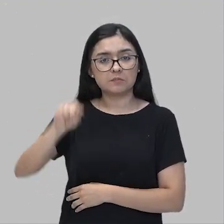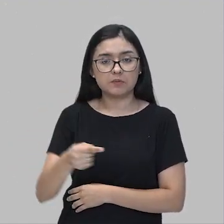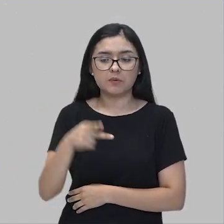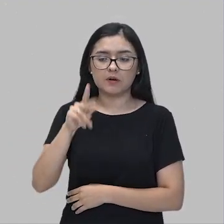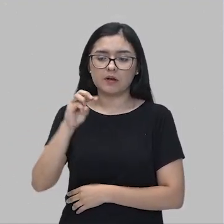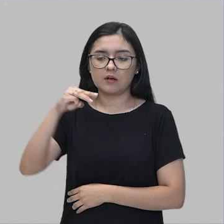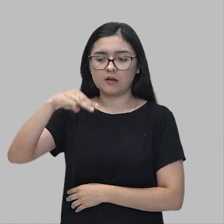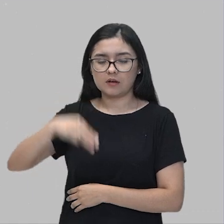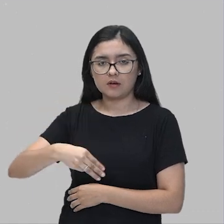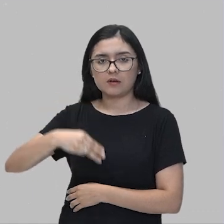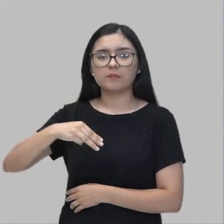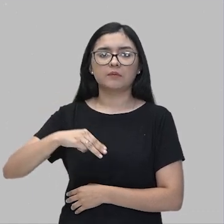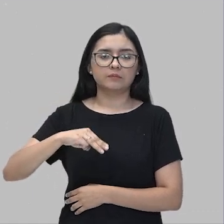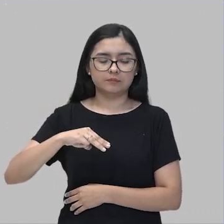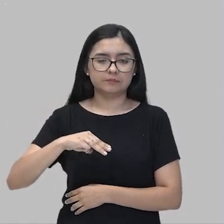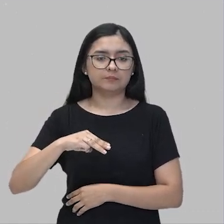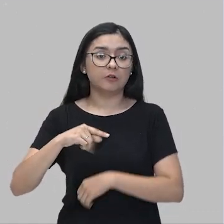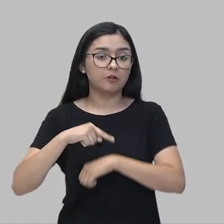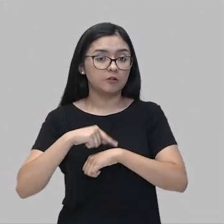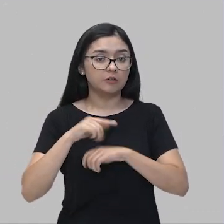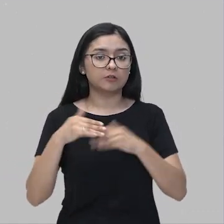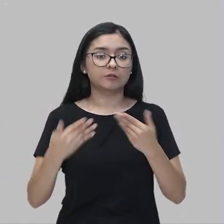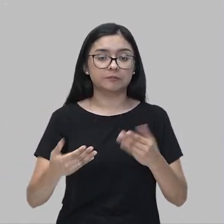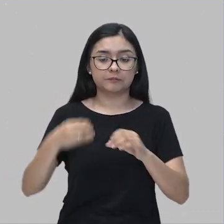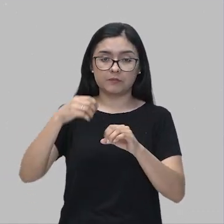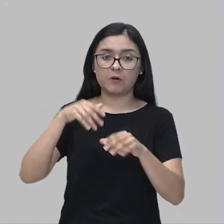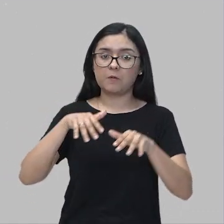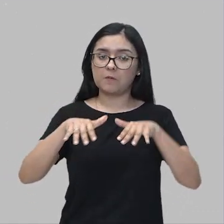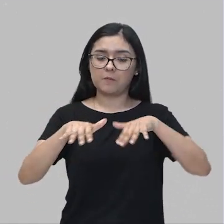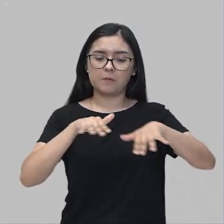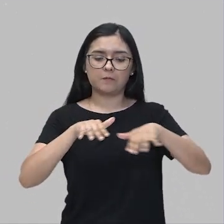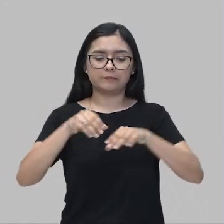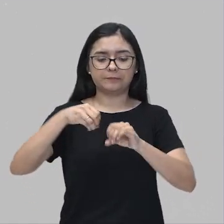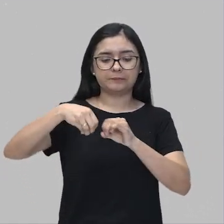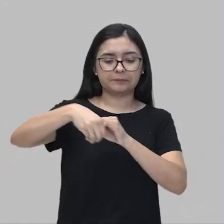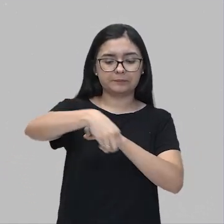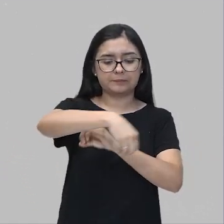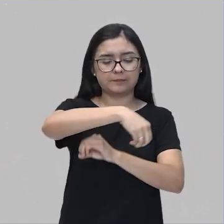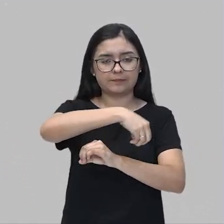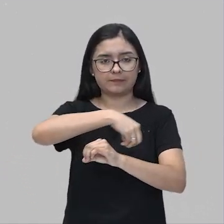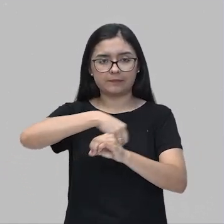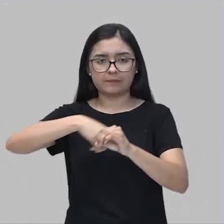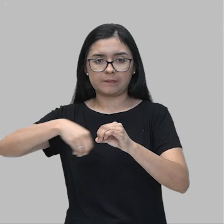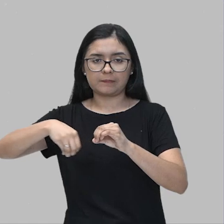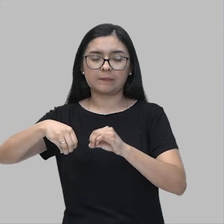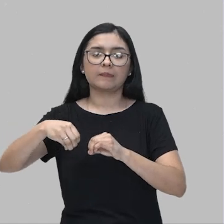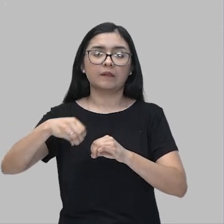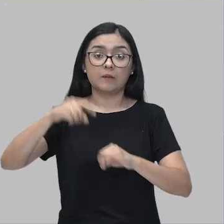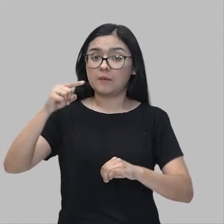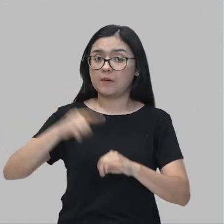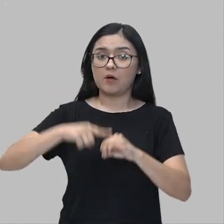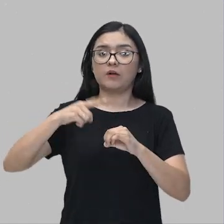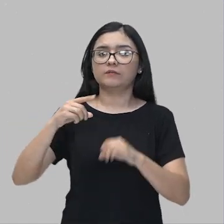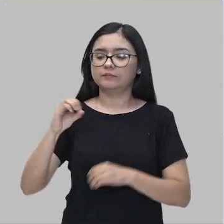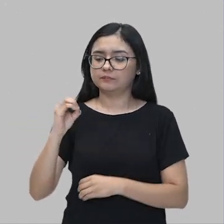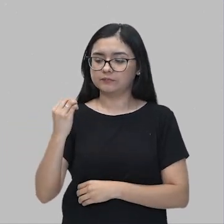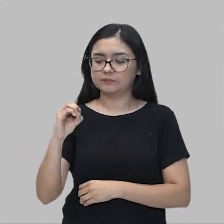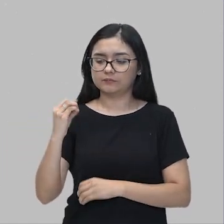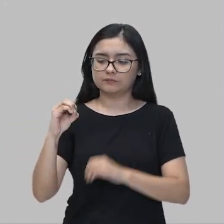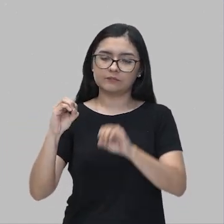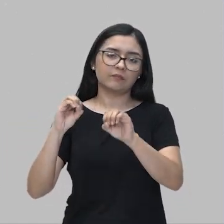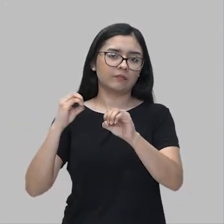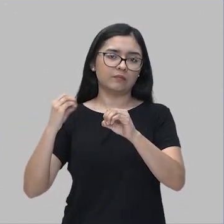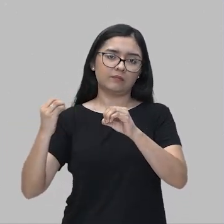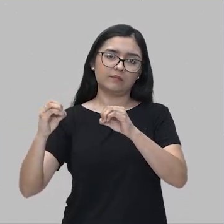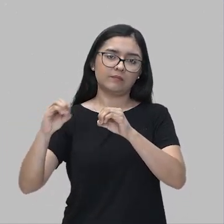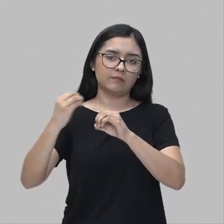hora. A translação é realizada ao mesmo tempo que a rotação. Observe aí na